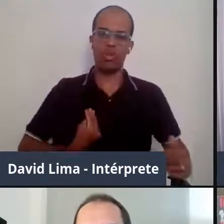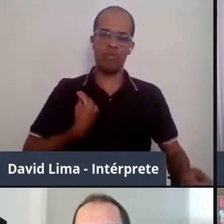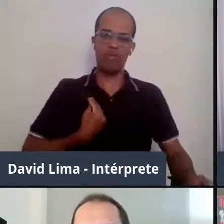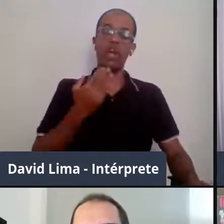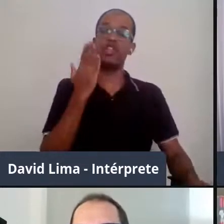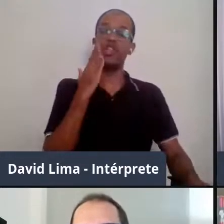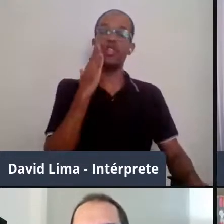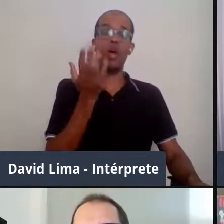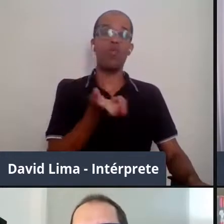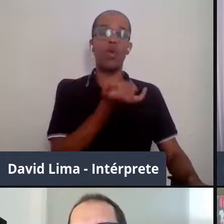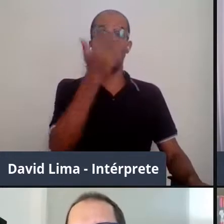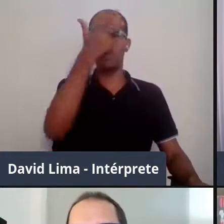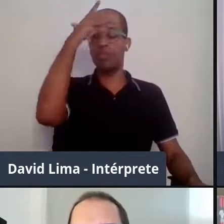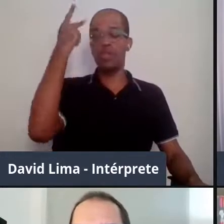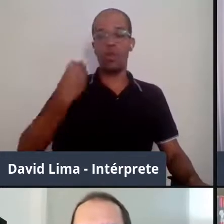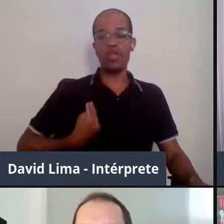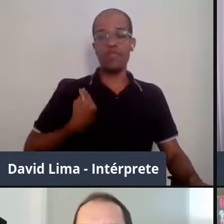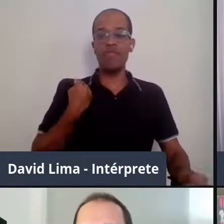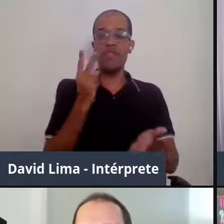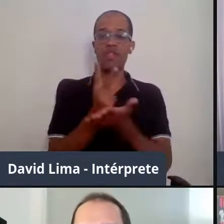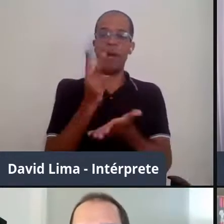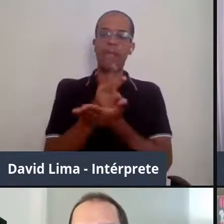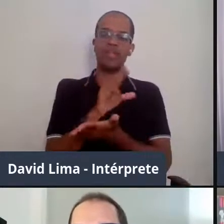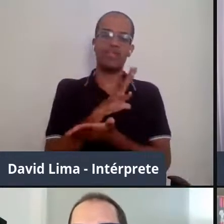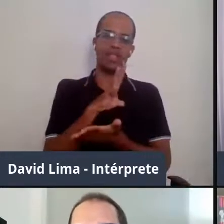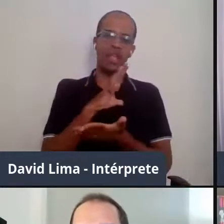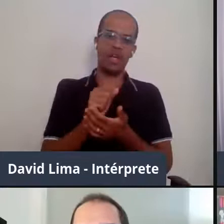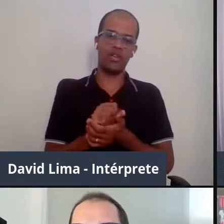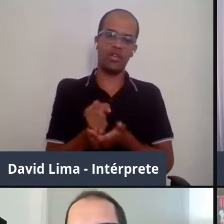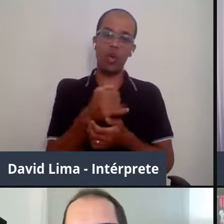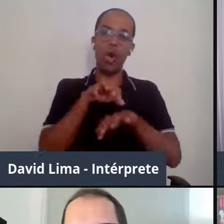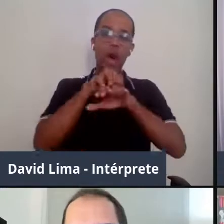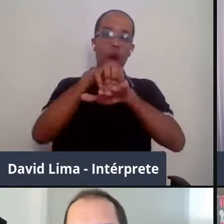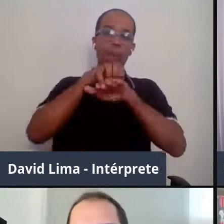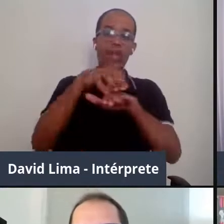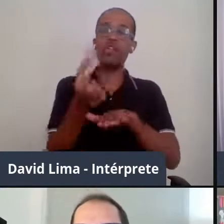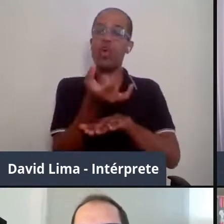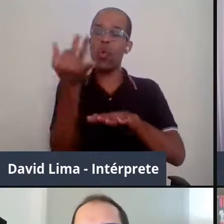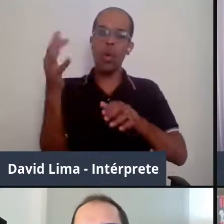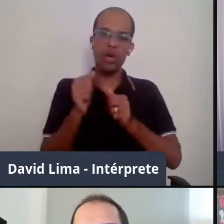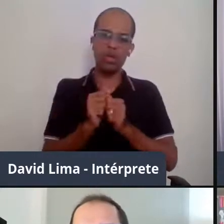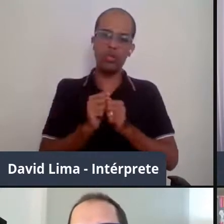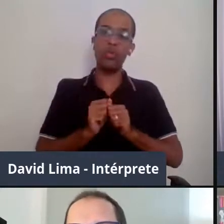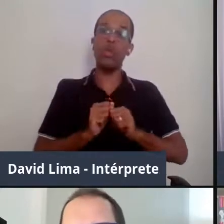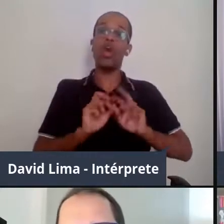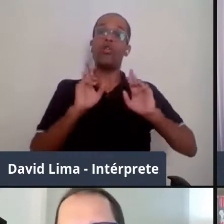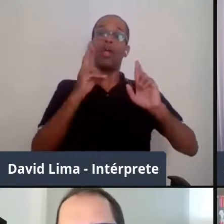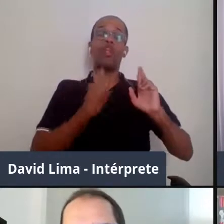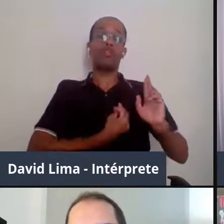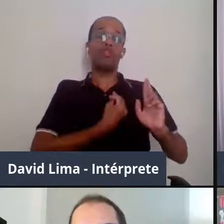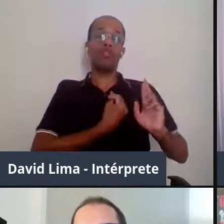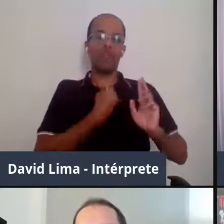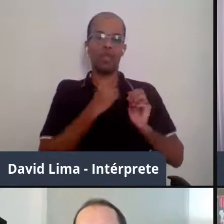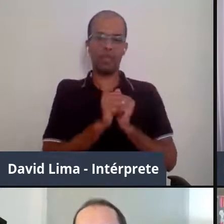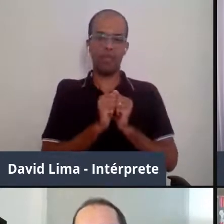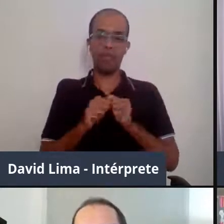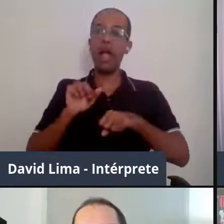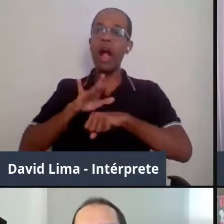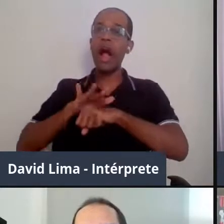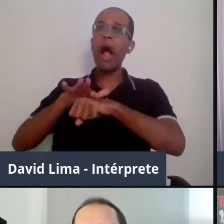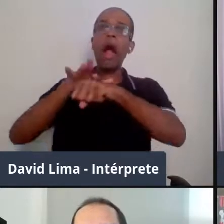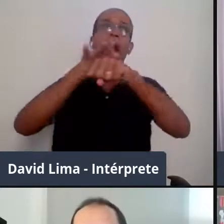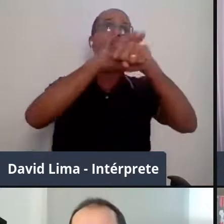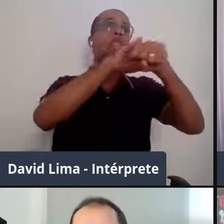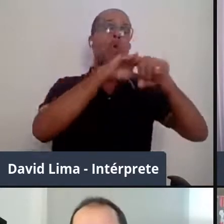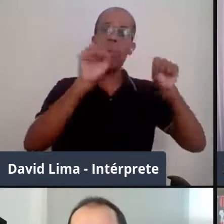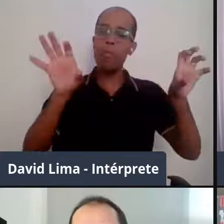pessoas vivem na mesma cidade, quanto tem de capacidade de transporte, qual é a nossa expectativa de vida, quais essas doenças que a gente pode